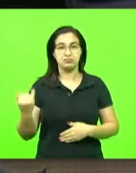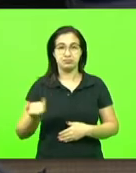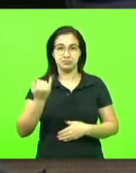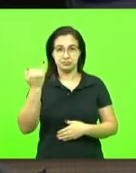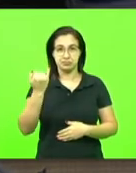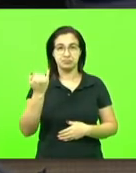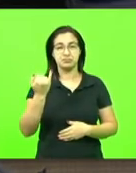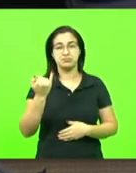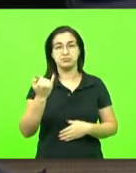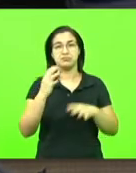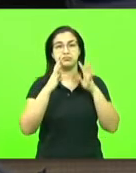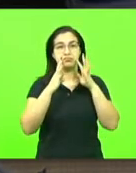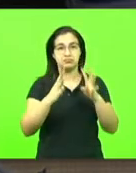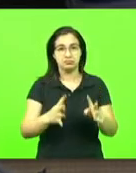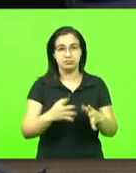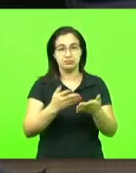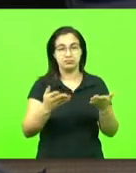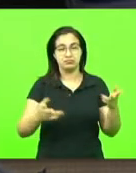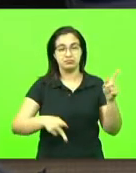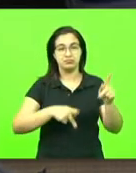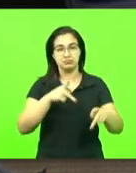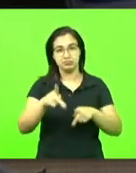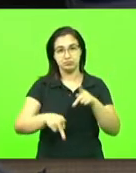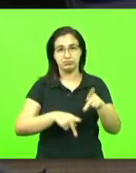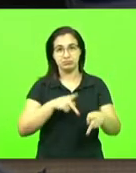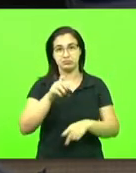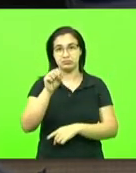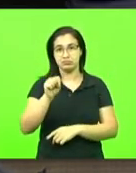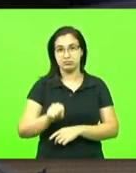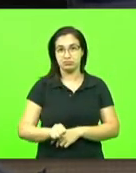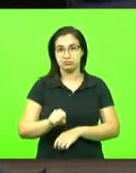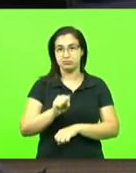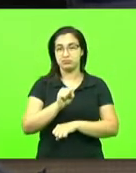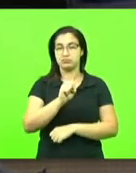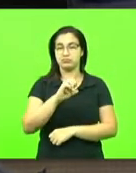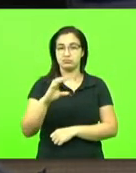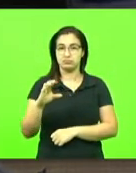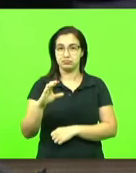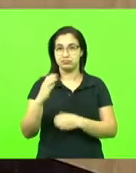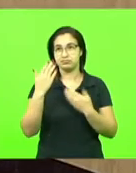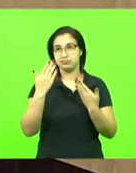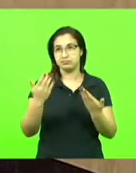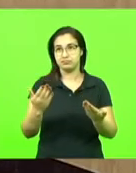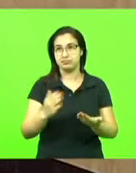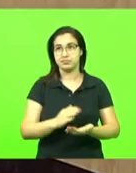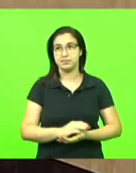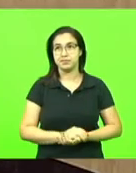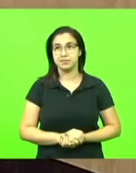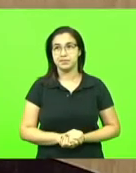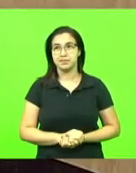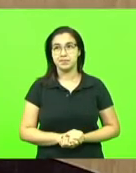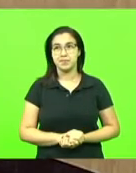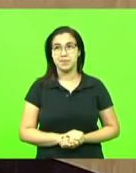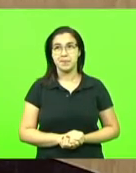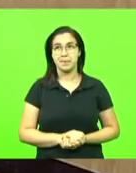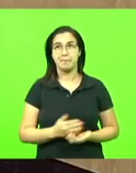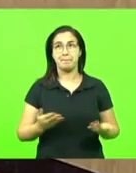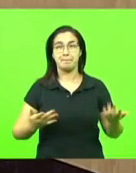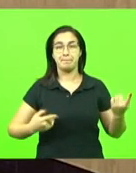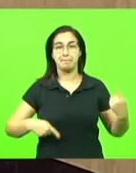necessidade da nossa população do Sul do estado de Santa Catarina. Era isso. Obrigado, senhor presidente. Continua em